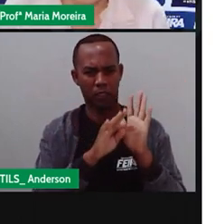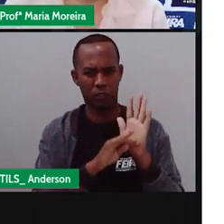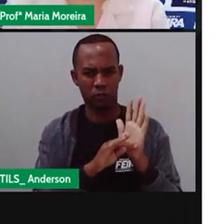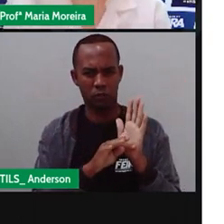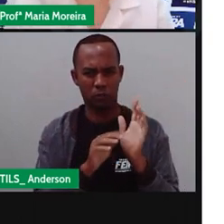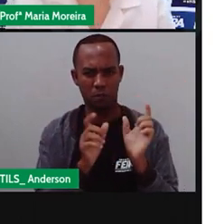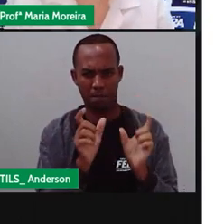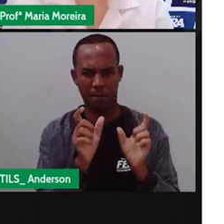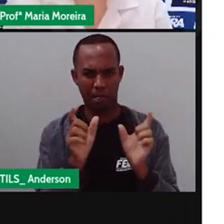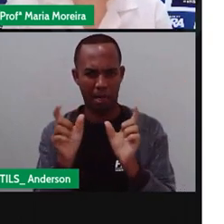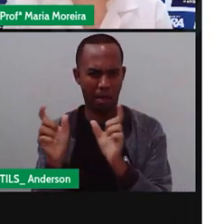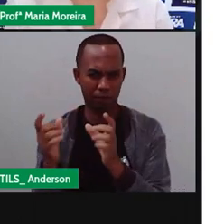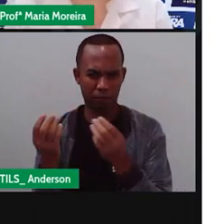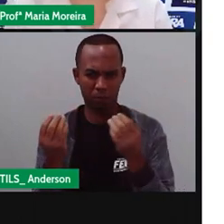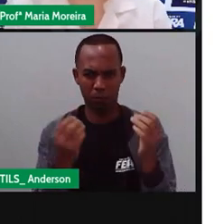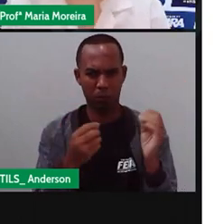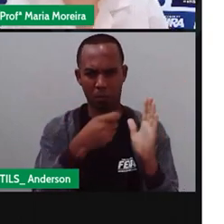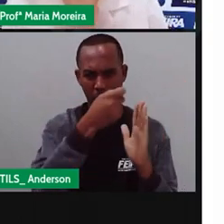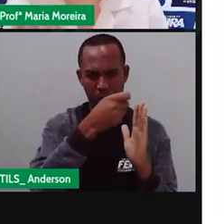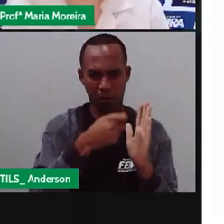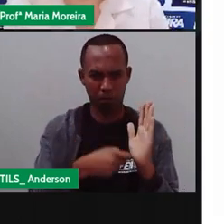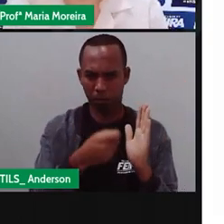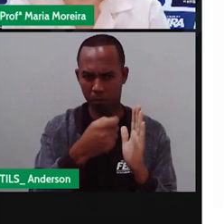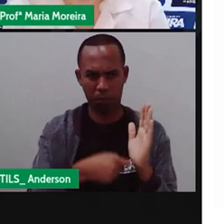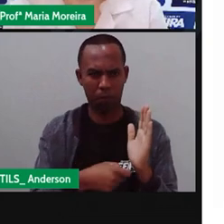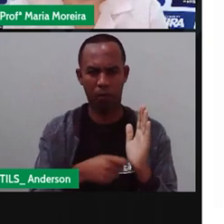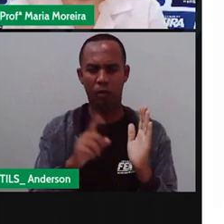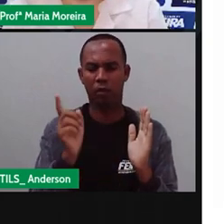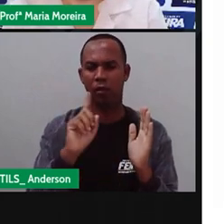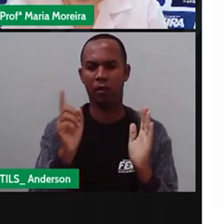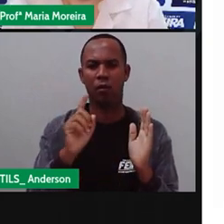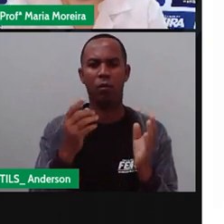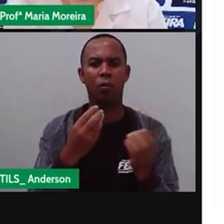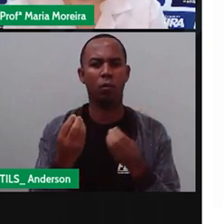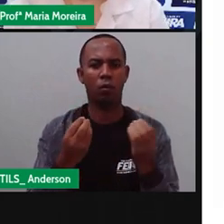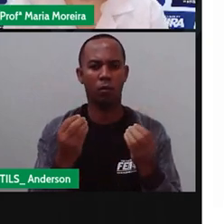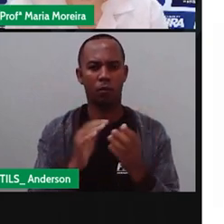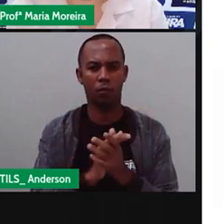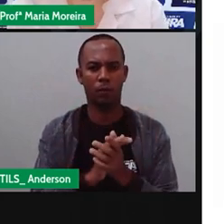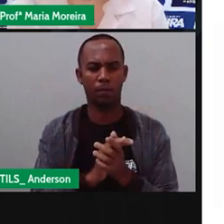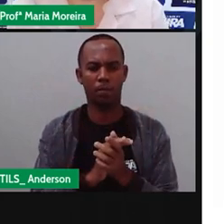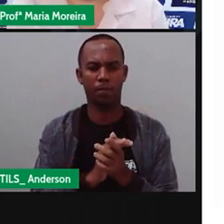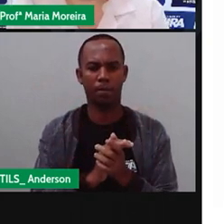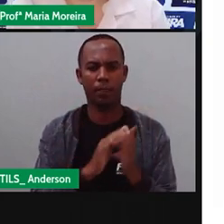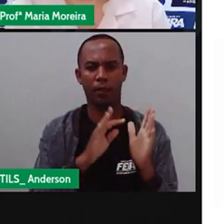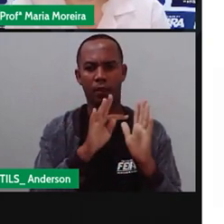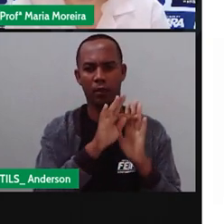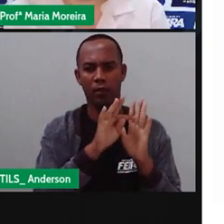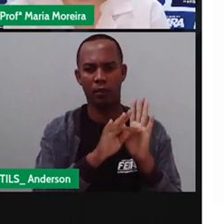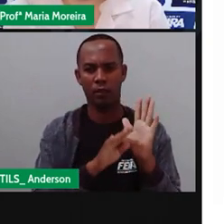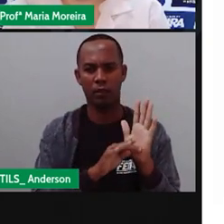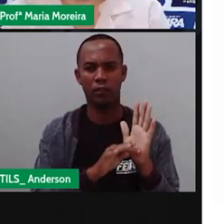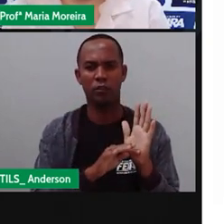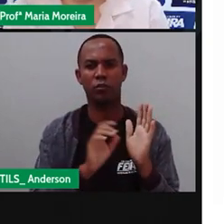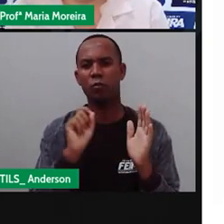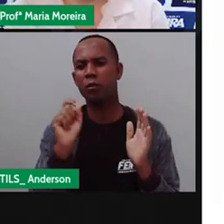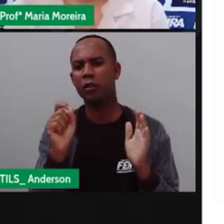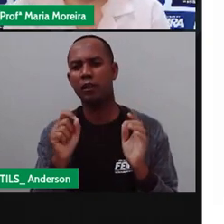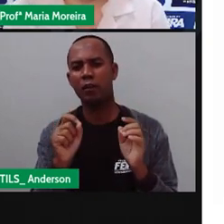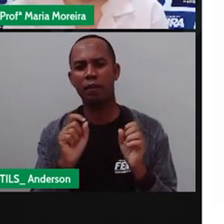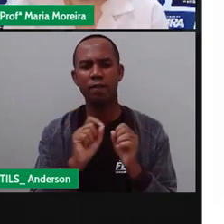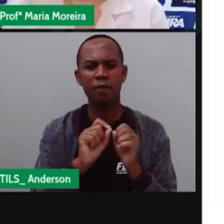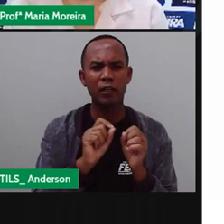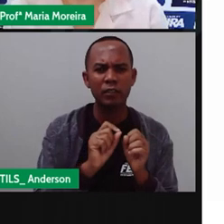uma palavra atrás da outra, né? Como é essa que tá, essa imagem que está aí. Então, isso não é um texto, né? Ainda fazer, ser, forma,